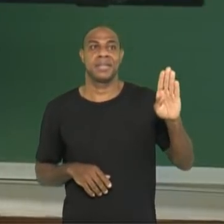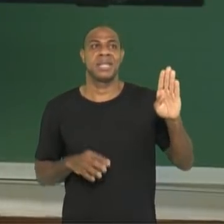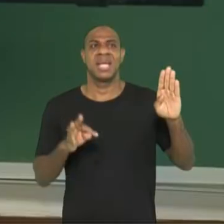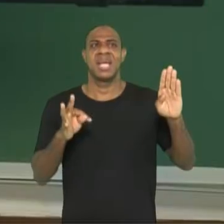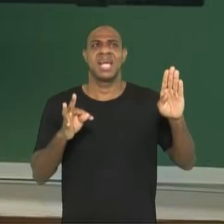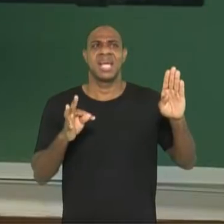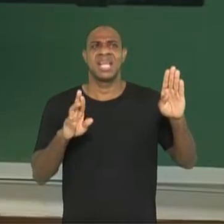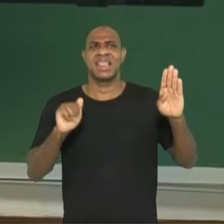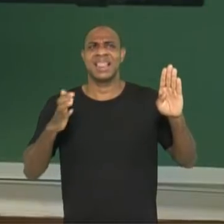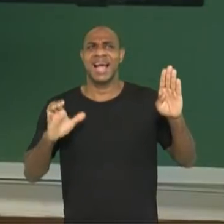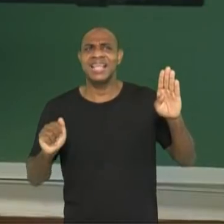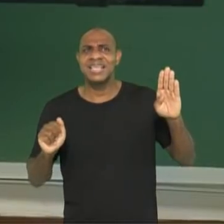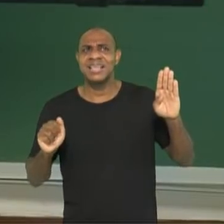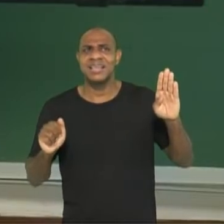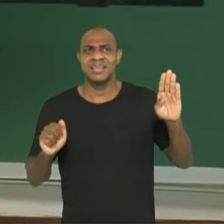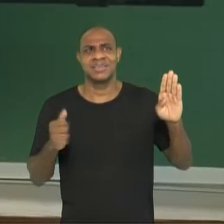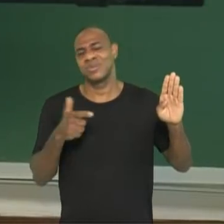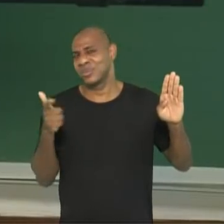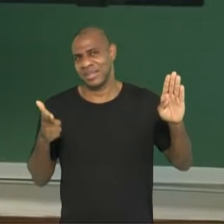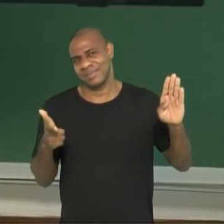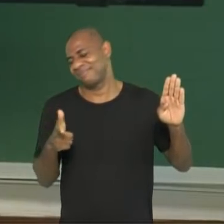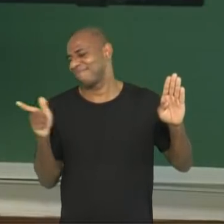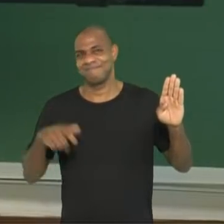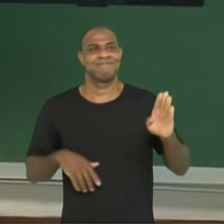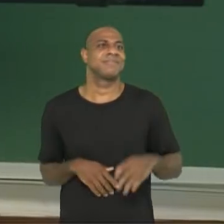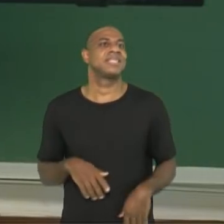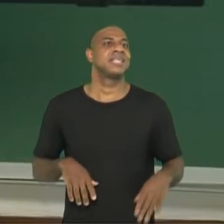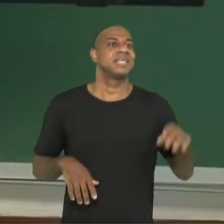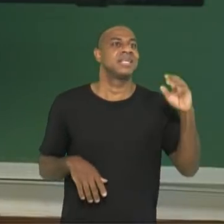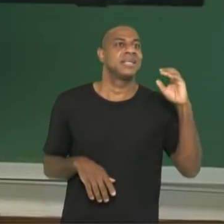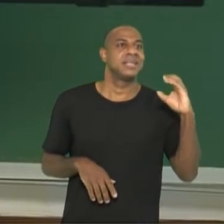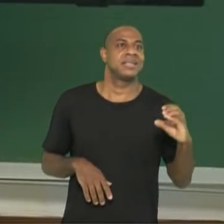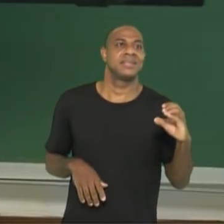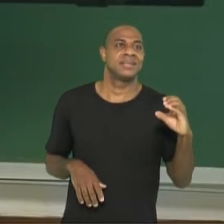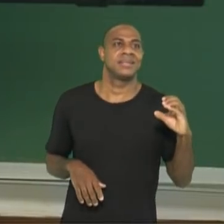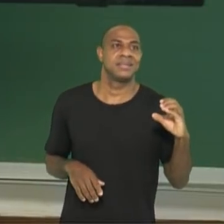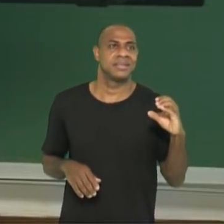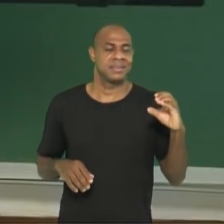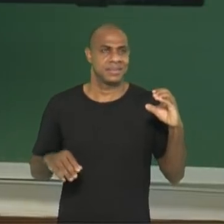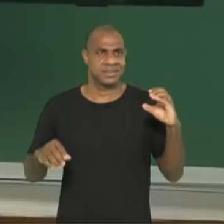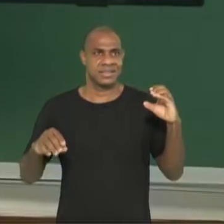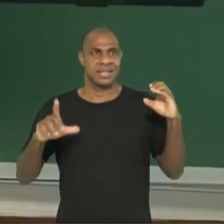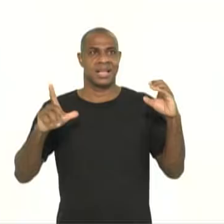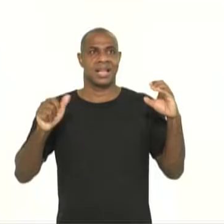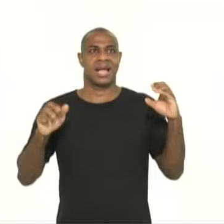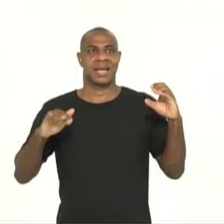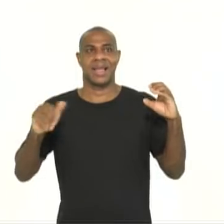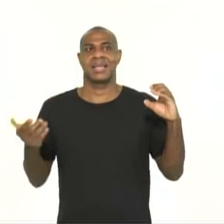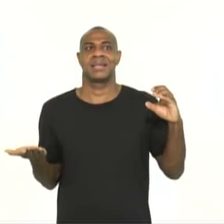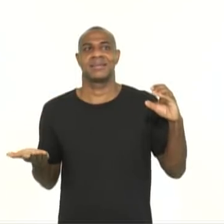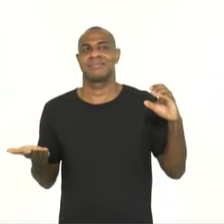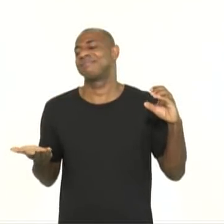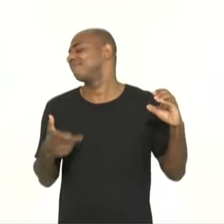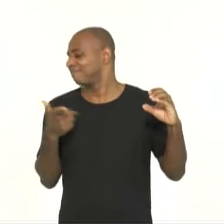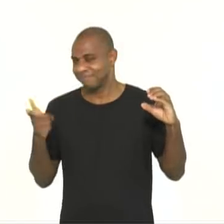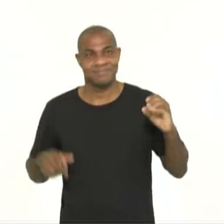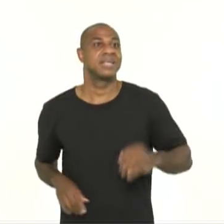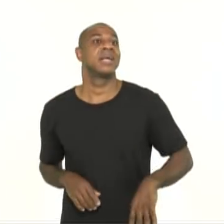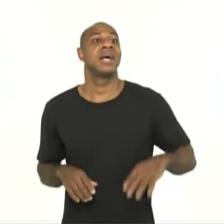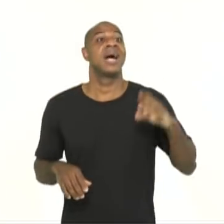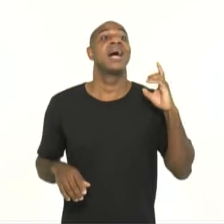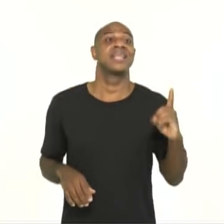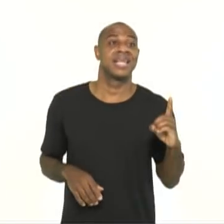lacraia. Lacraia também não é um crustáceo. Então, a única alternativa que poderia ser a correta é a letra D,